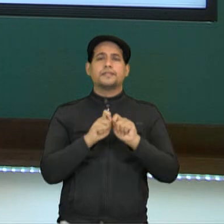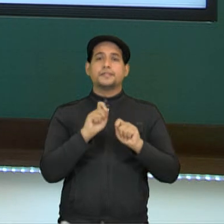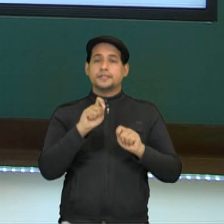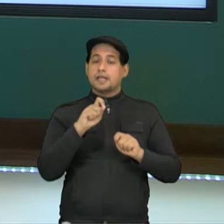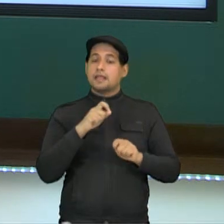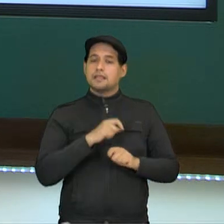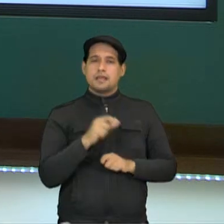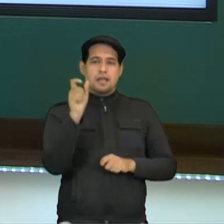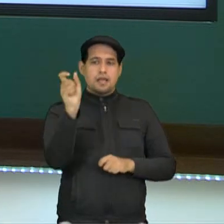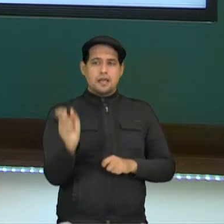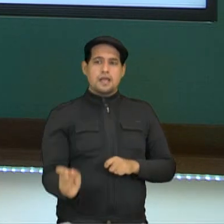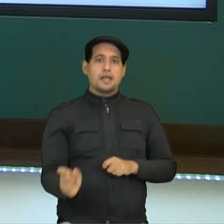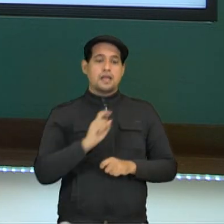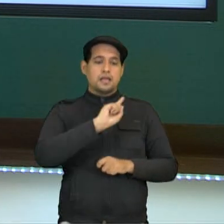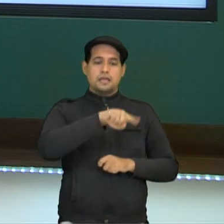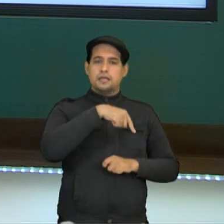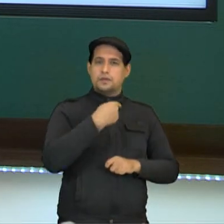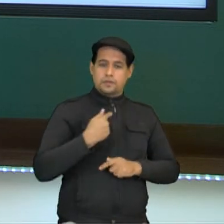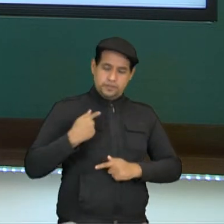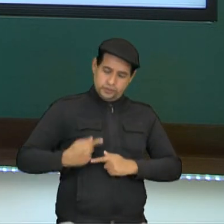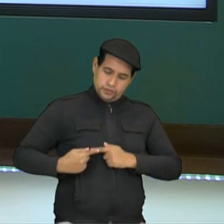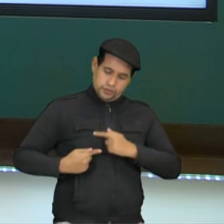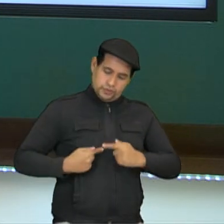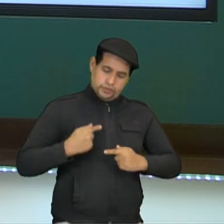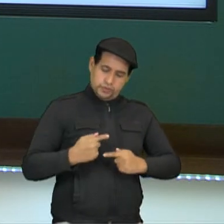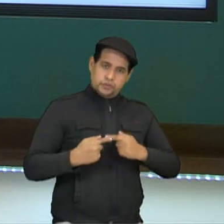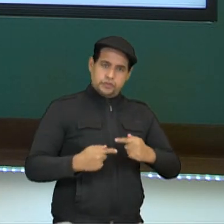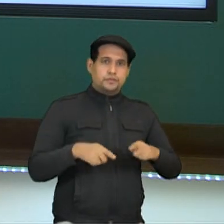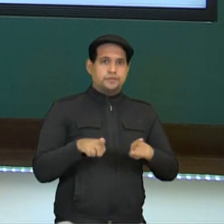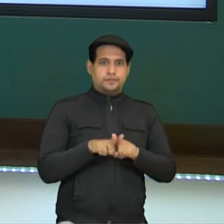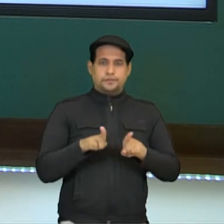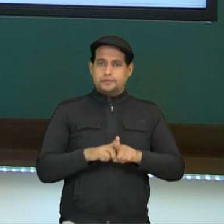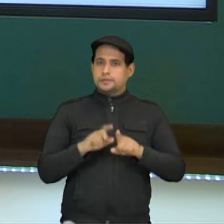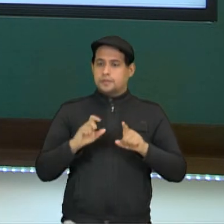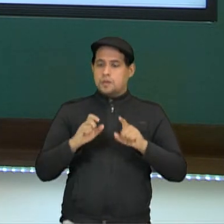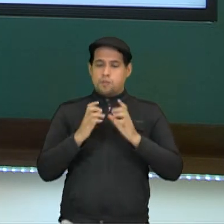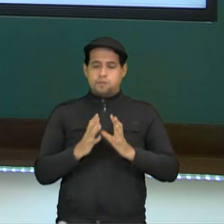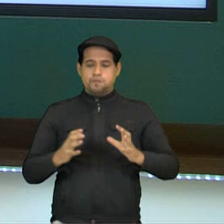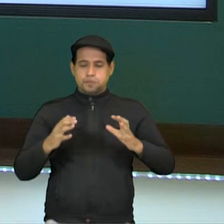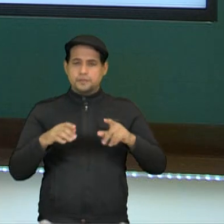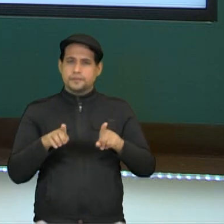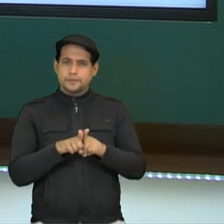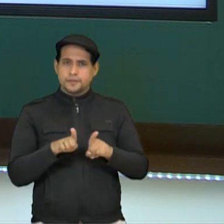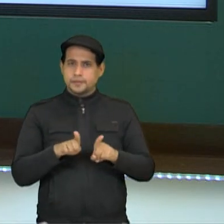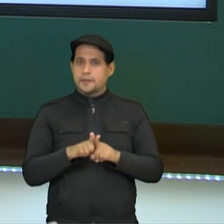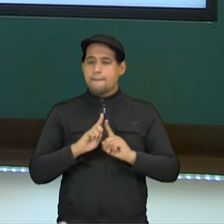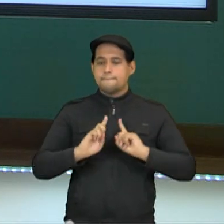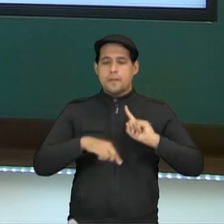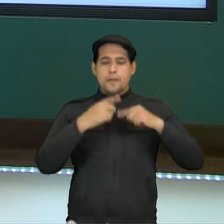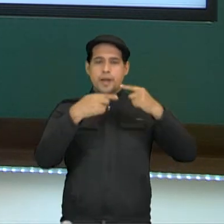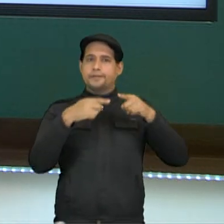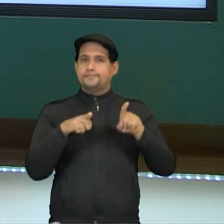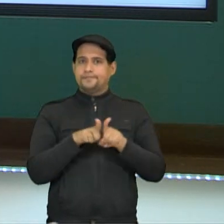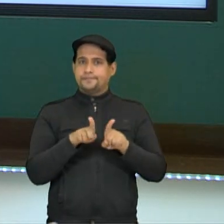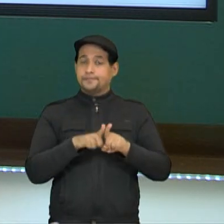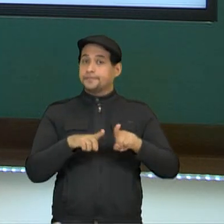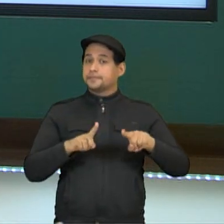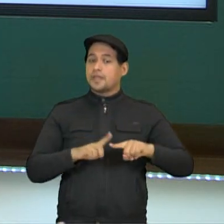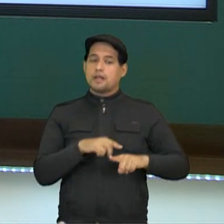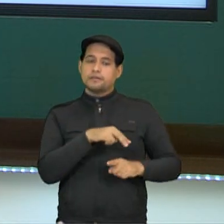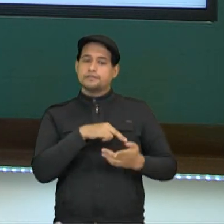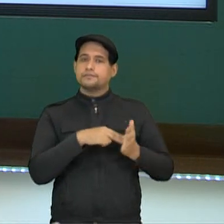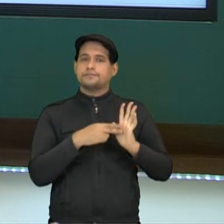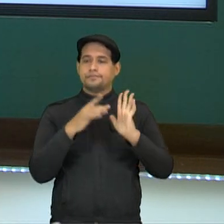essa característica para a próxima geração, que forçava mais um pouquinho, aumentava mais, que passava para outra. Então isso